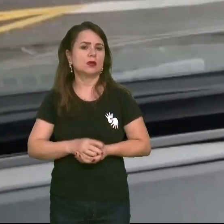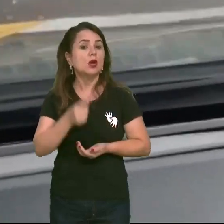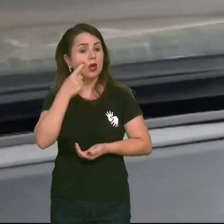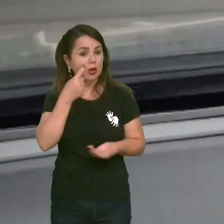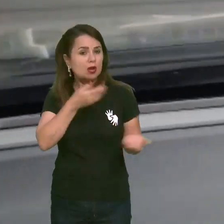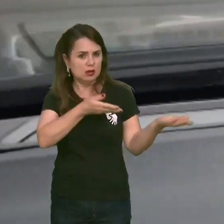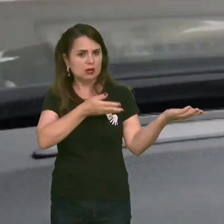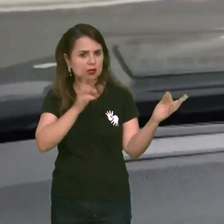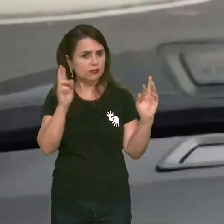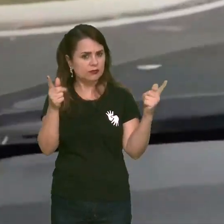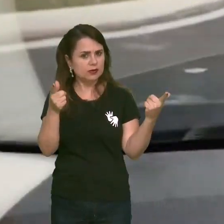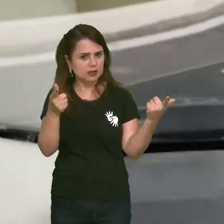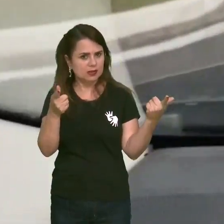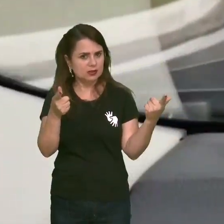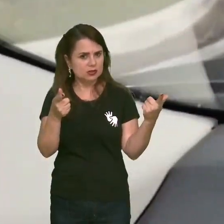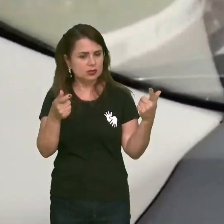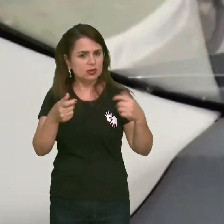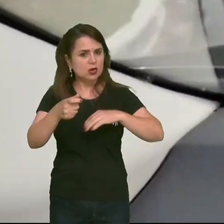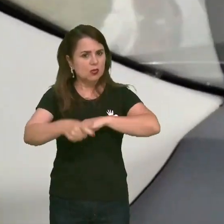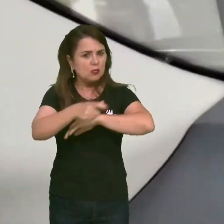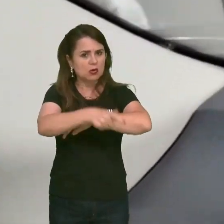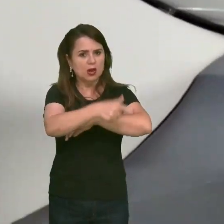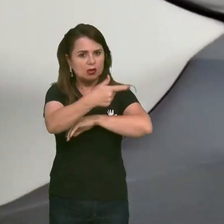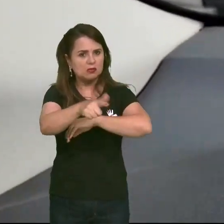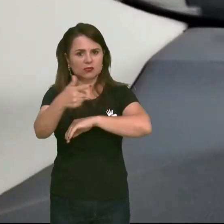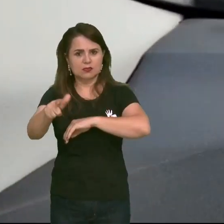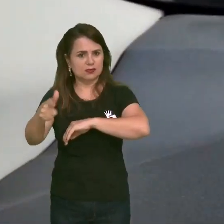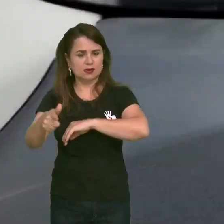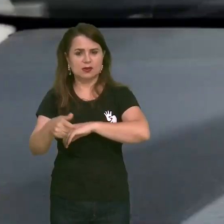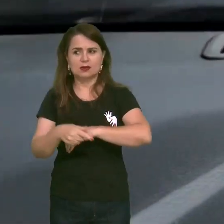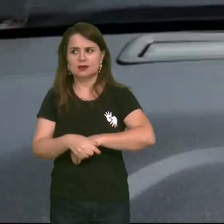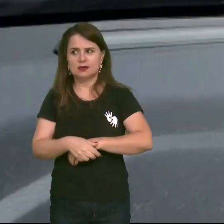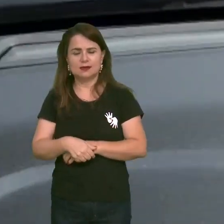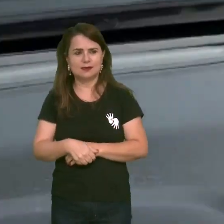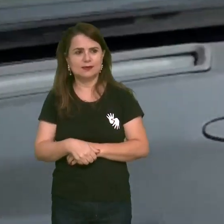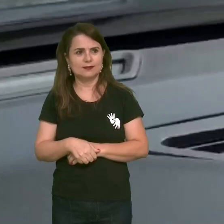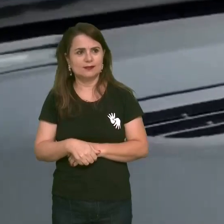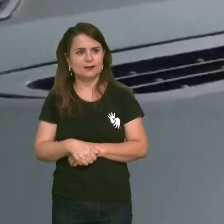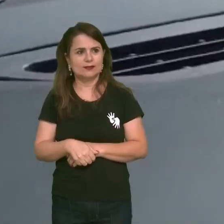Olha bem não tem buraco bem sinalizada